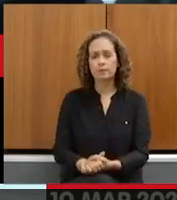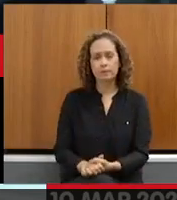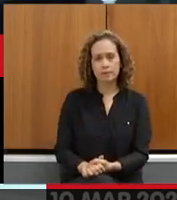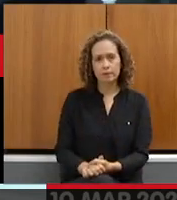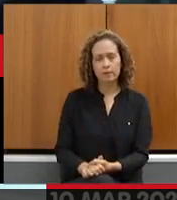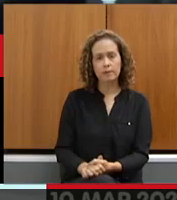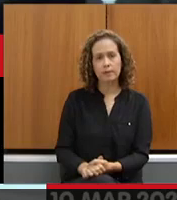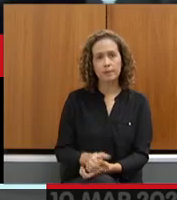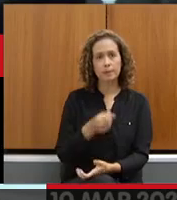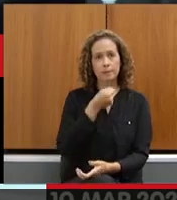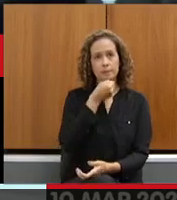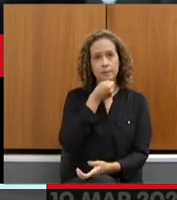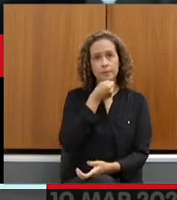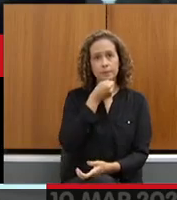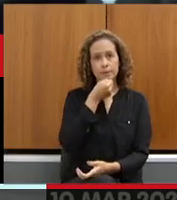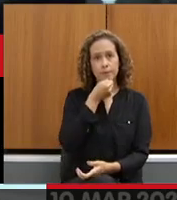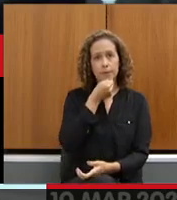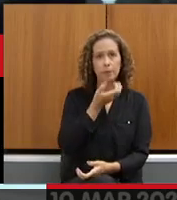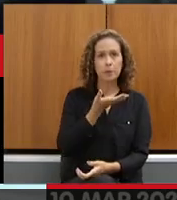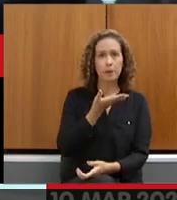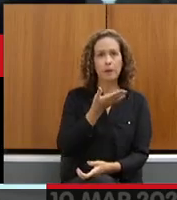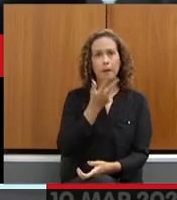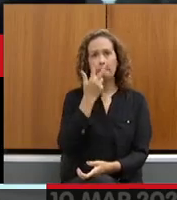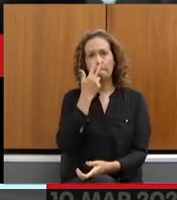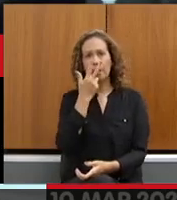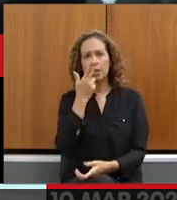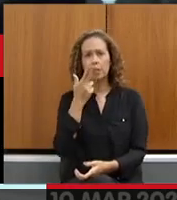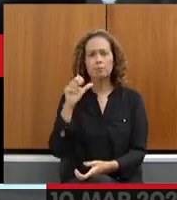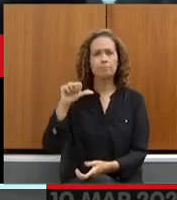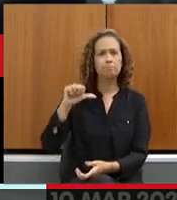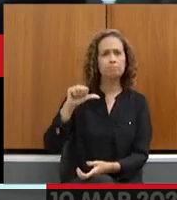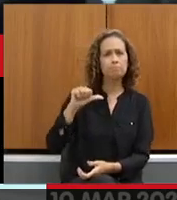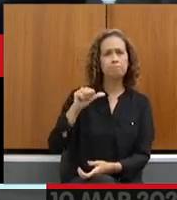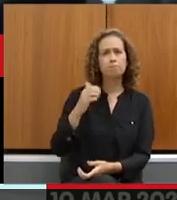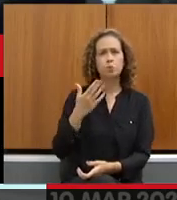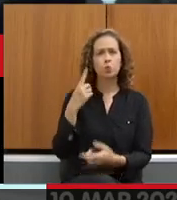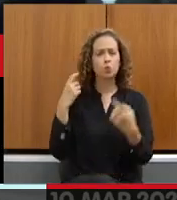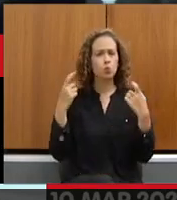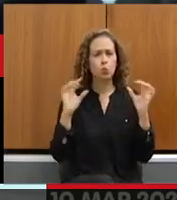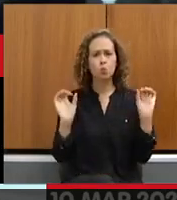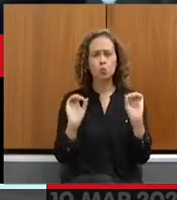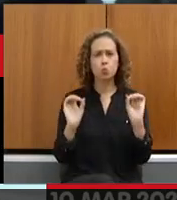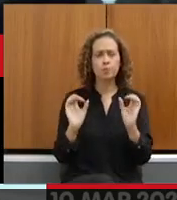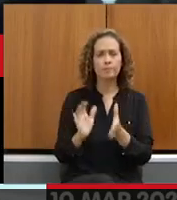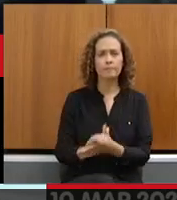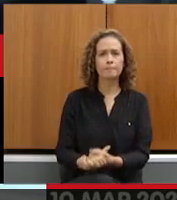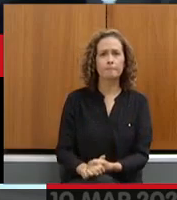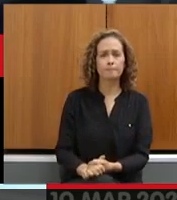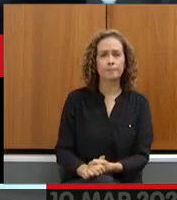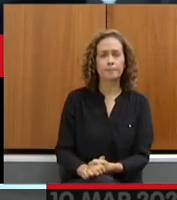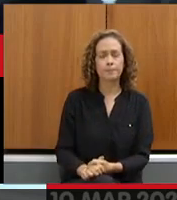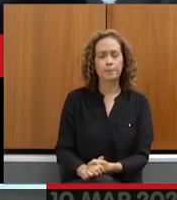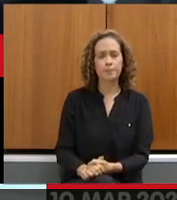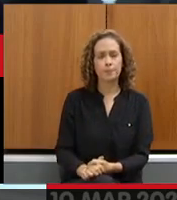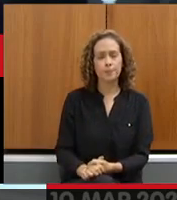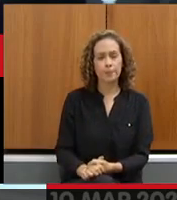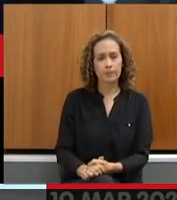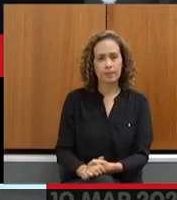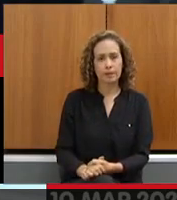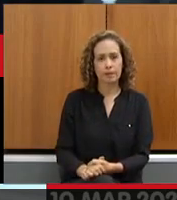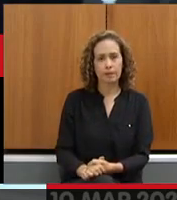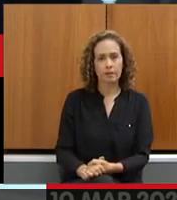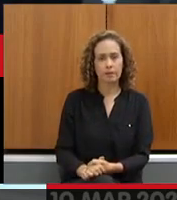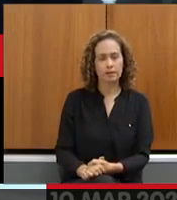o microfone parece que tá desligado para desligar o seu seu som Detran e oque